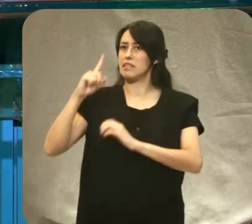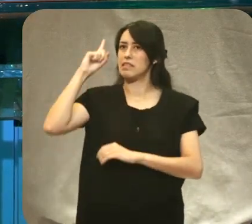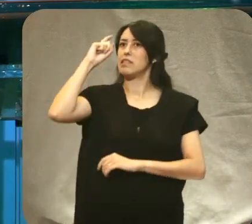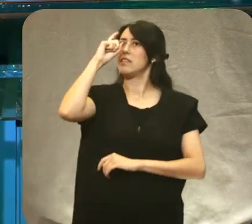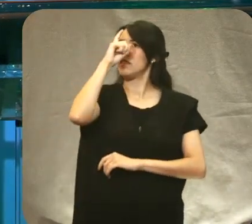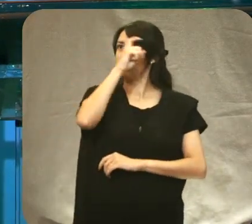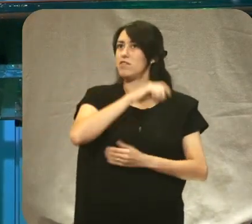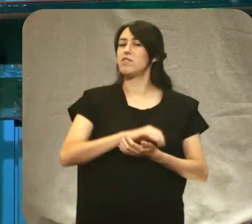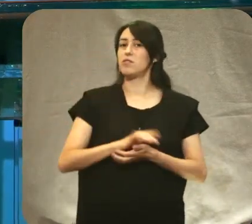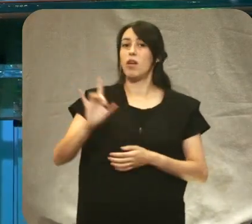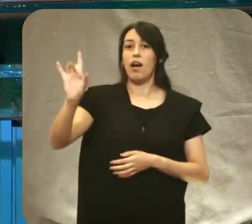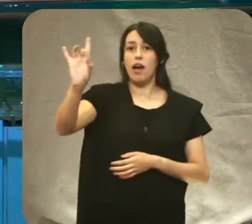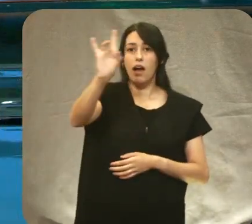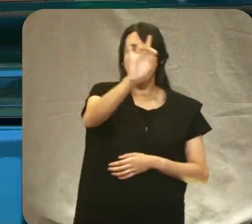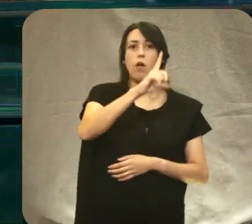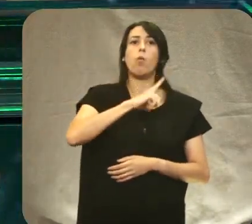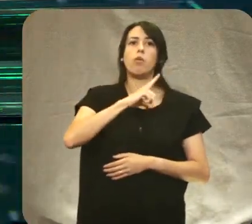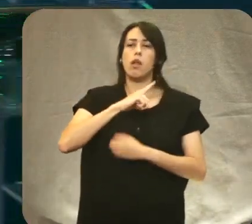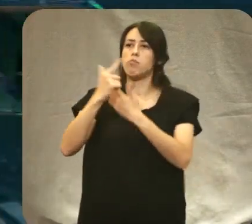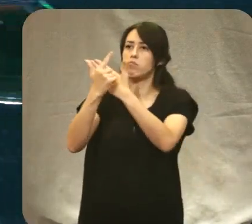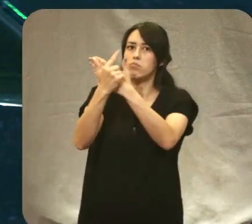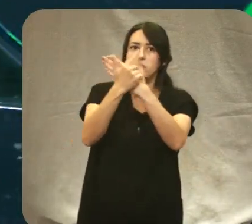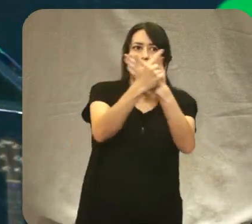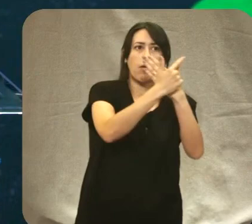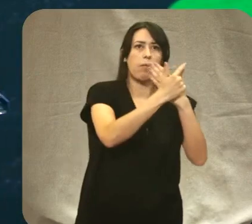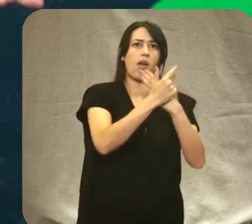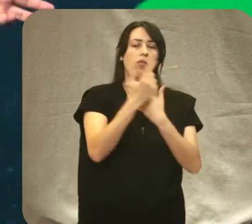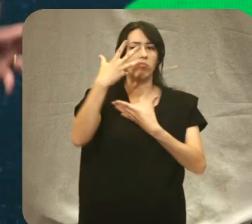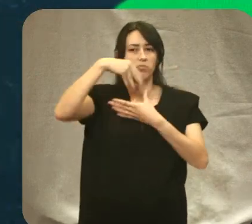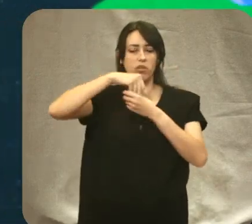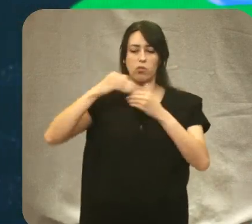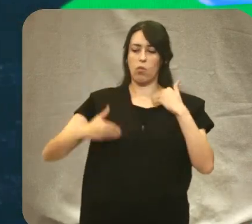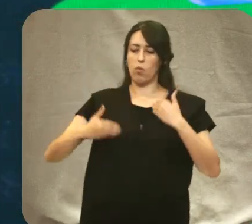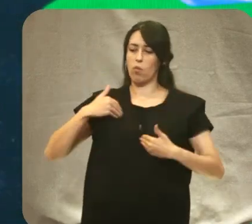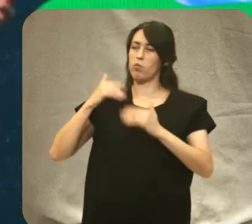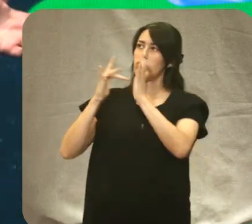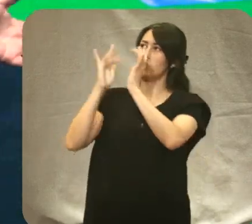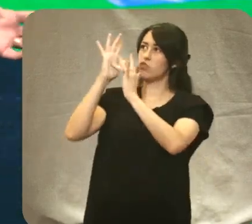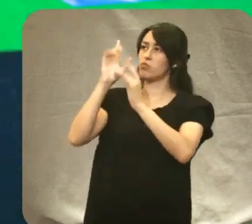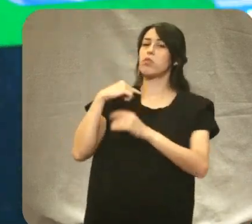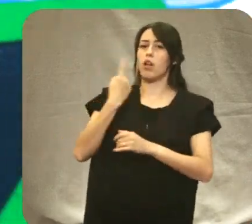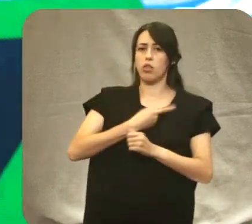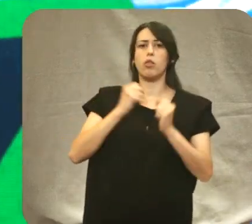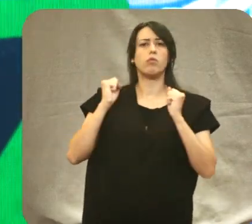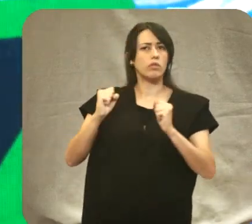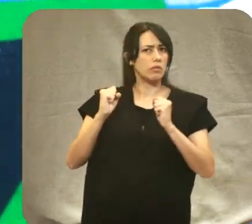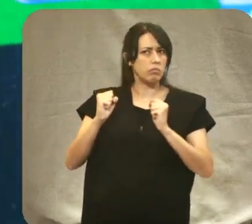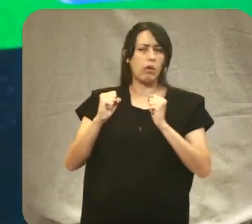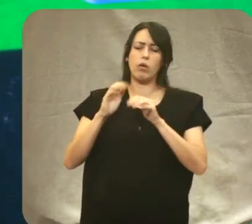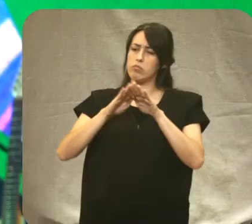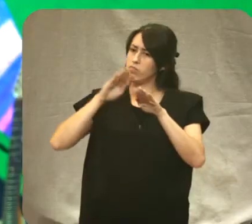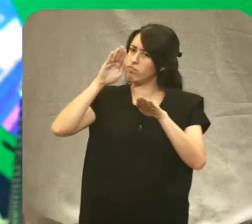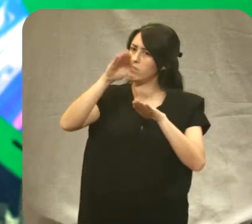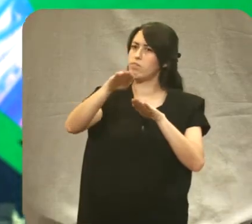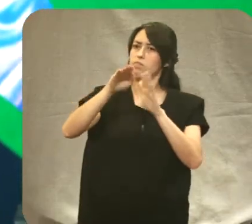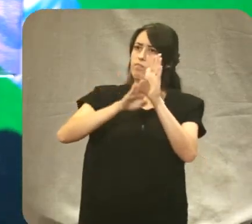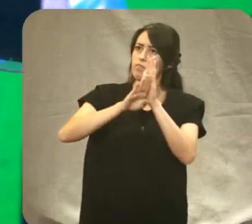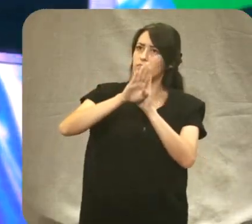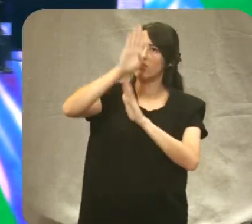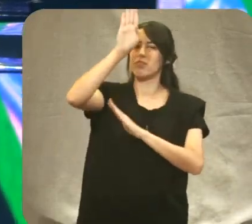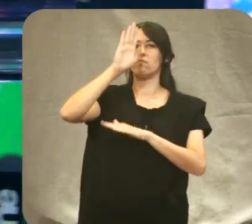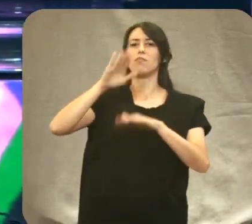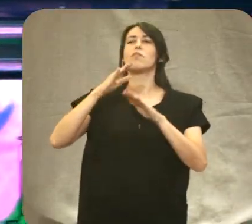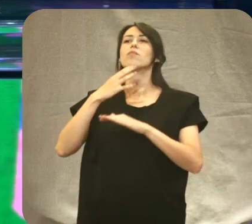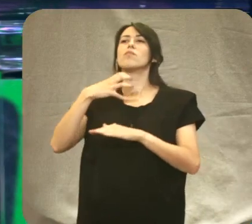seu papel no corpo e que juntos podemos ir mais longe. O desafio na adoração, os gostos